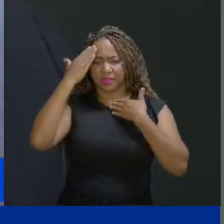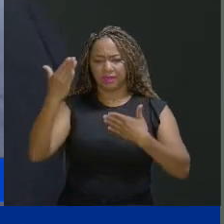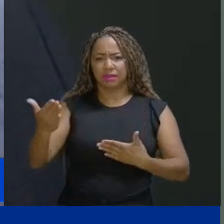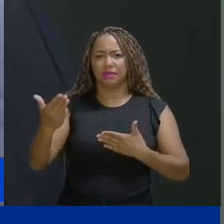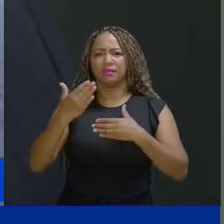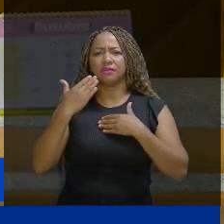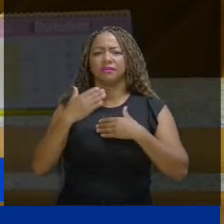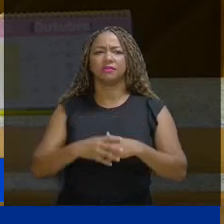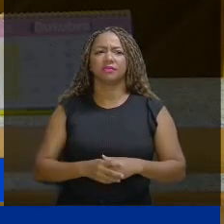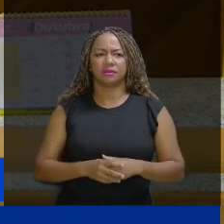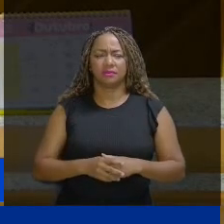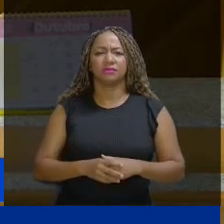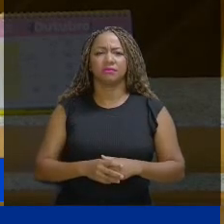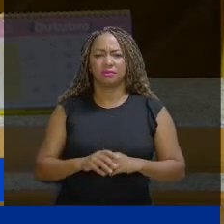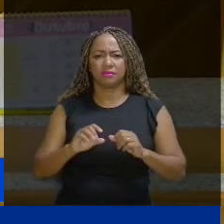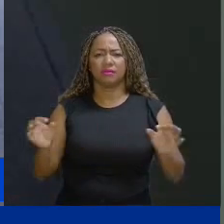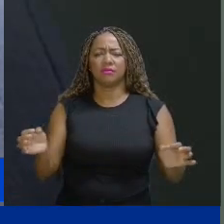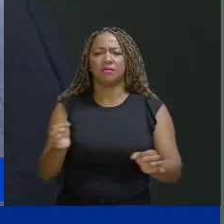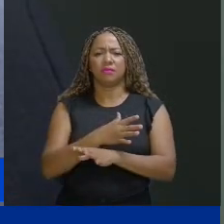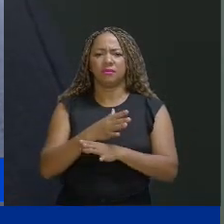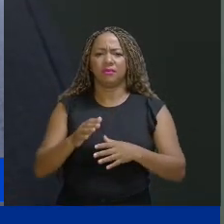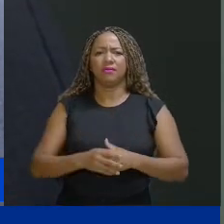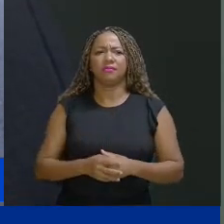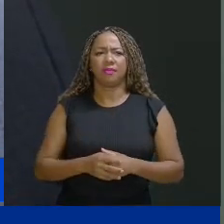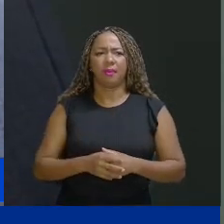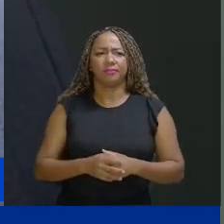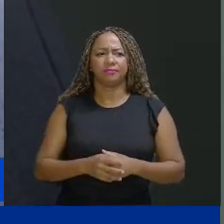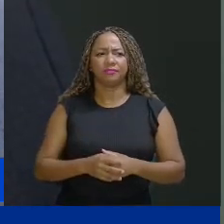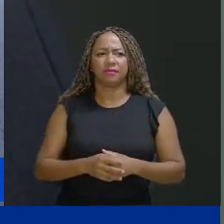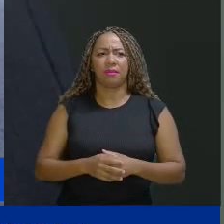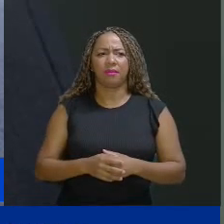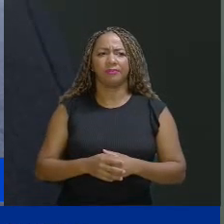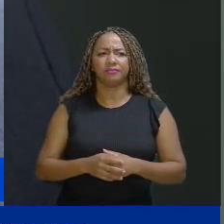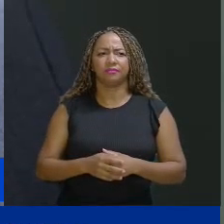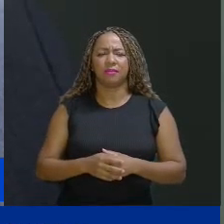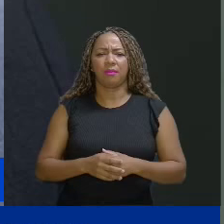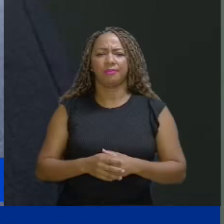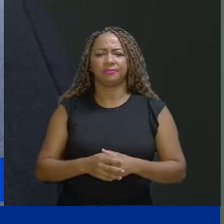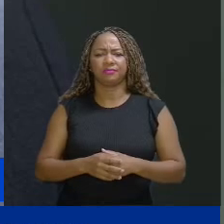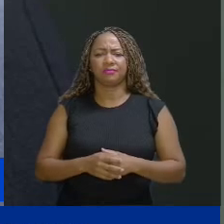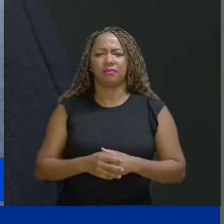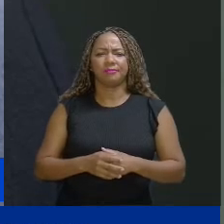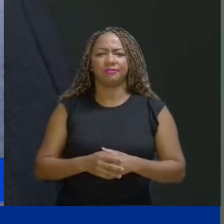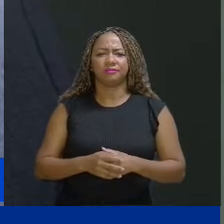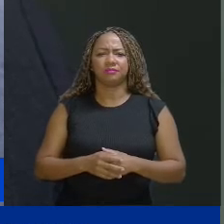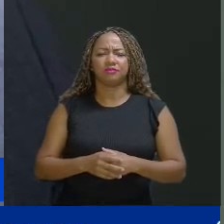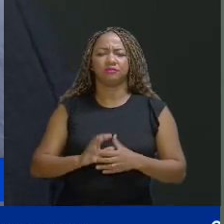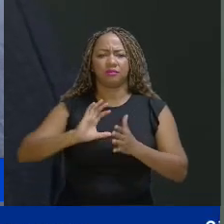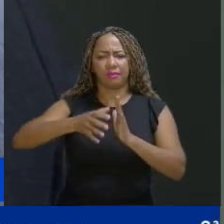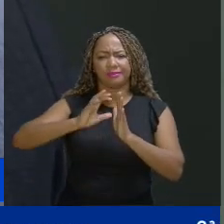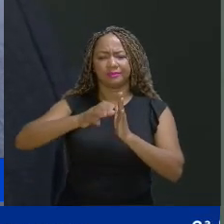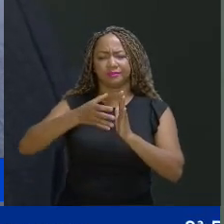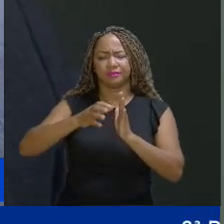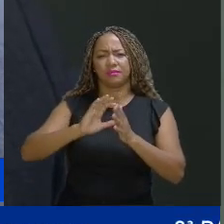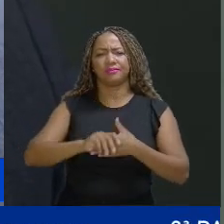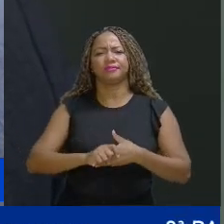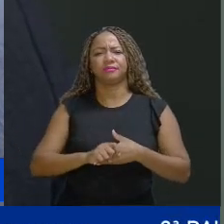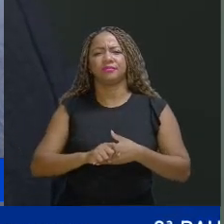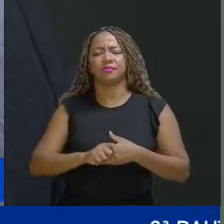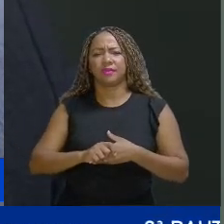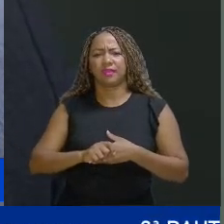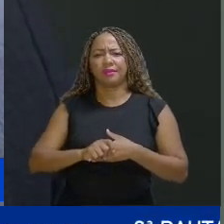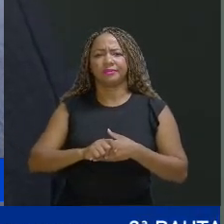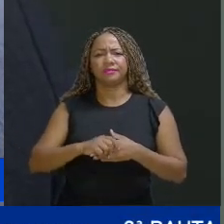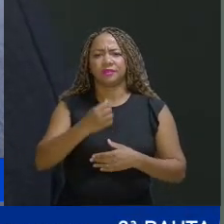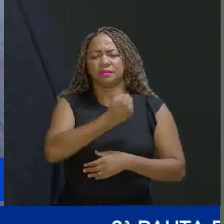agradeço. Se Vossa Excelência estiver em condições. Pronto, vamos lá. Em pauta, representação, suspensão de órgão partidário número